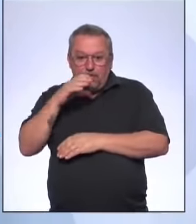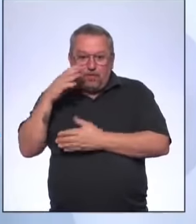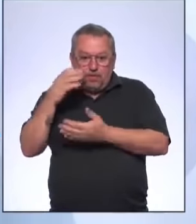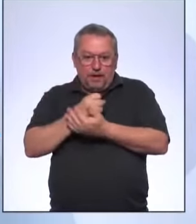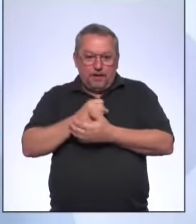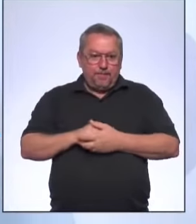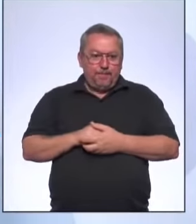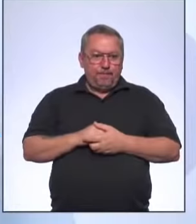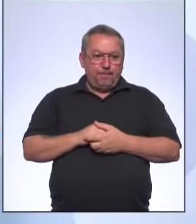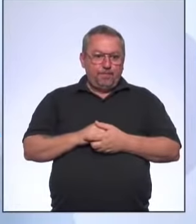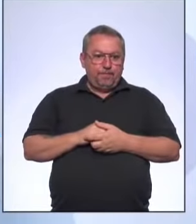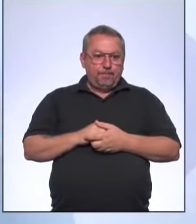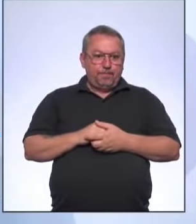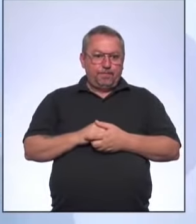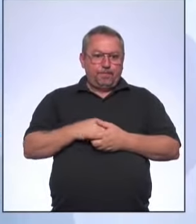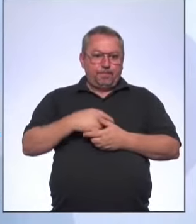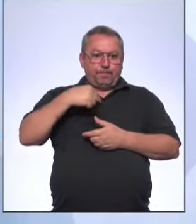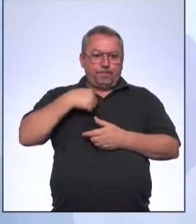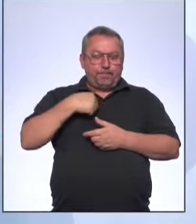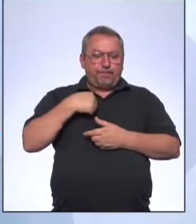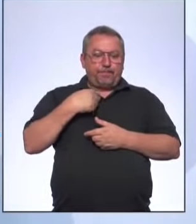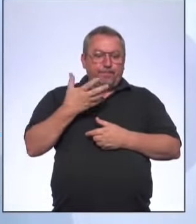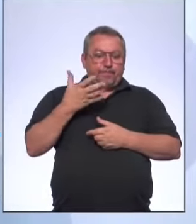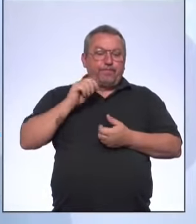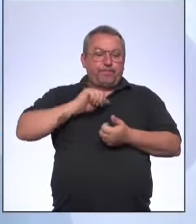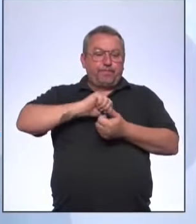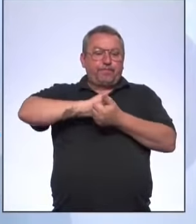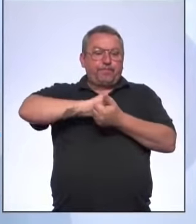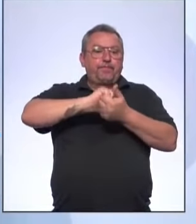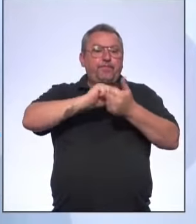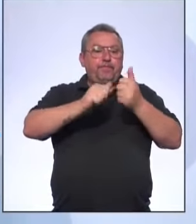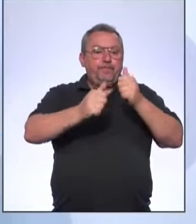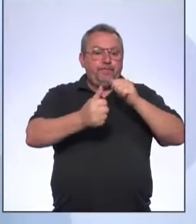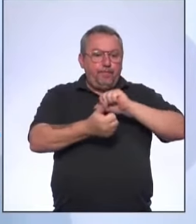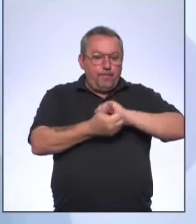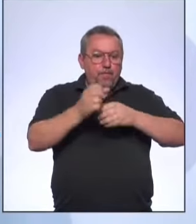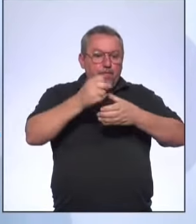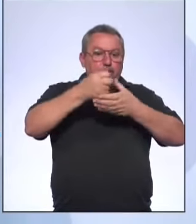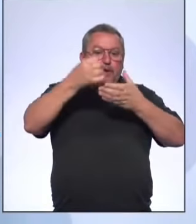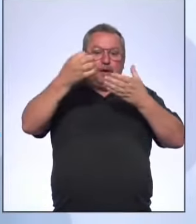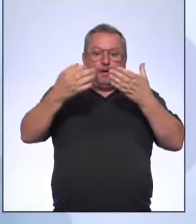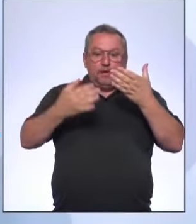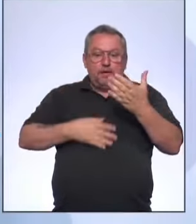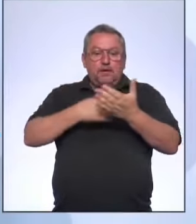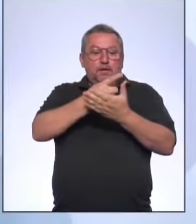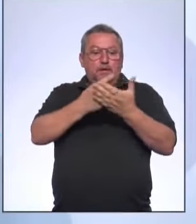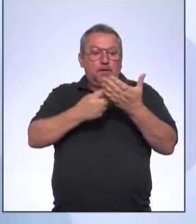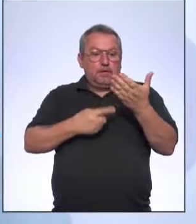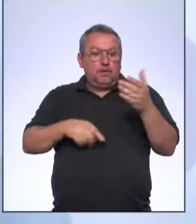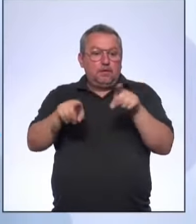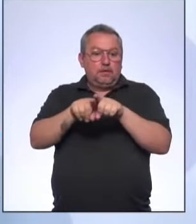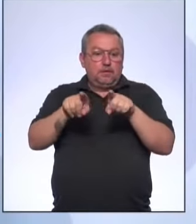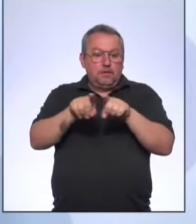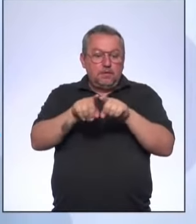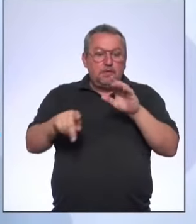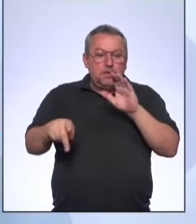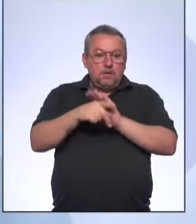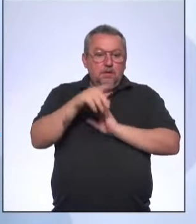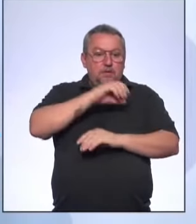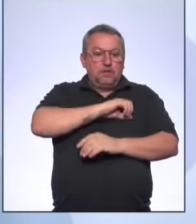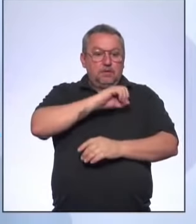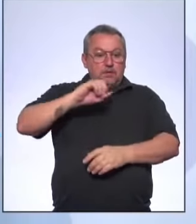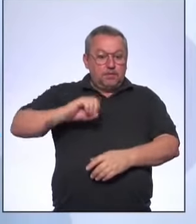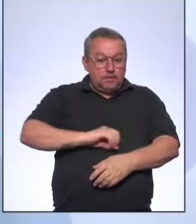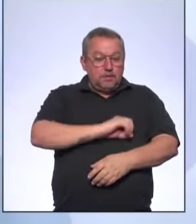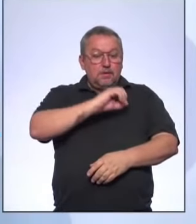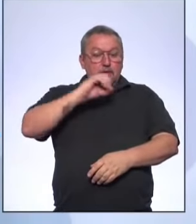apostila teacher eu procurei adaptar o conteúdo da apostila para para o centro de